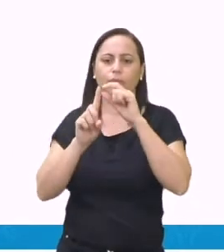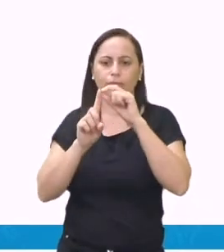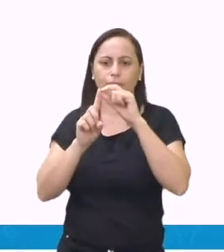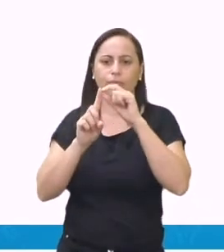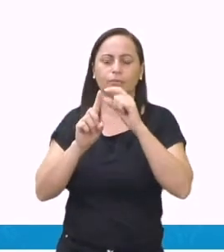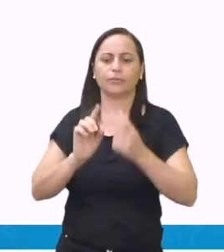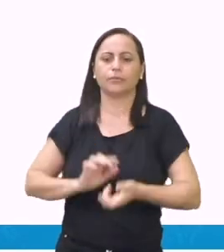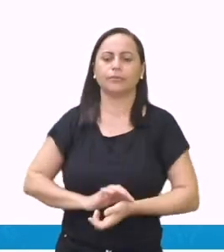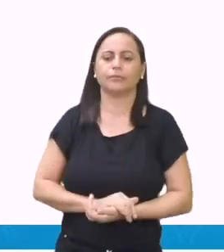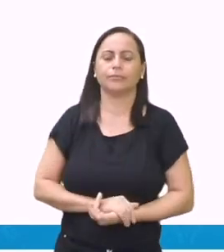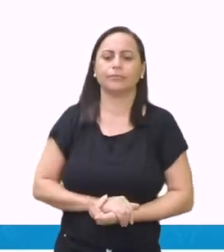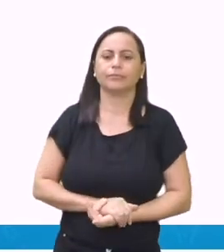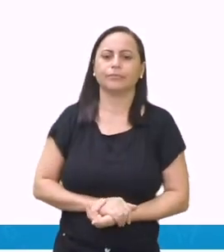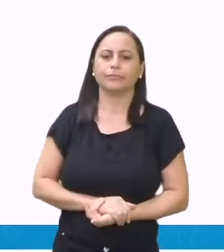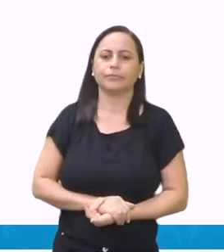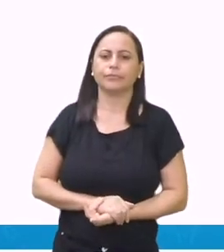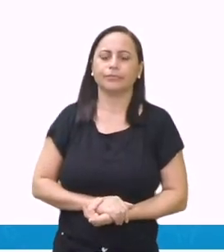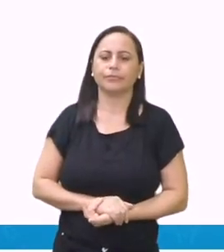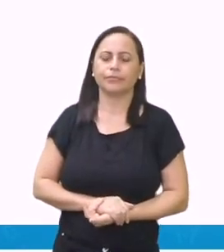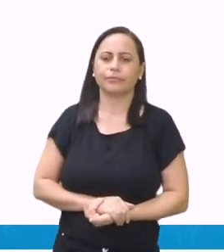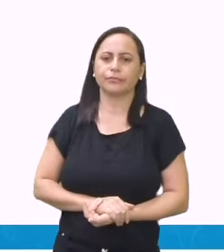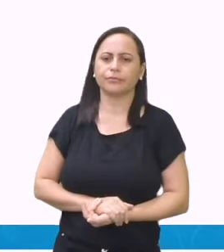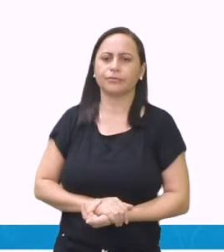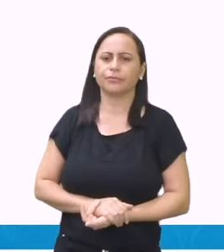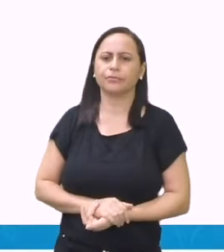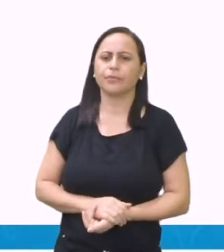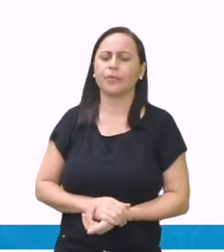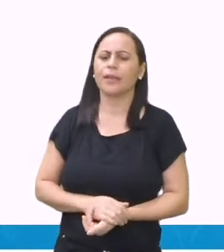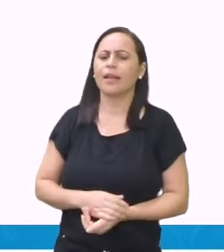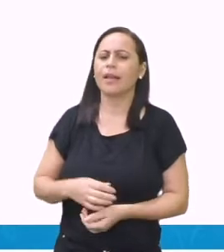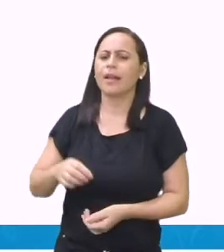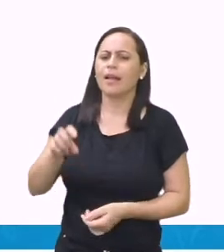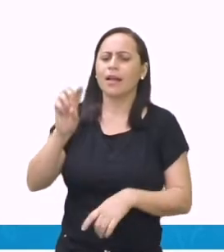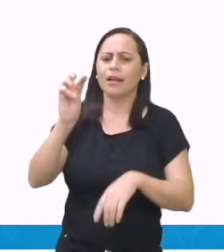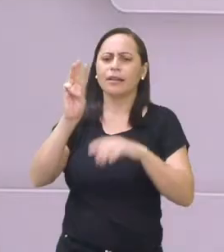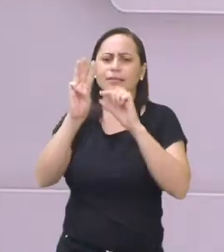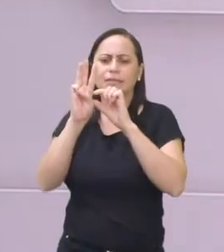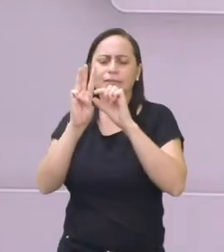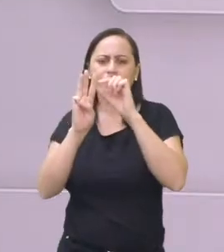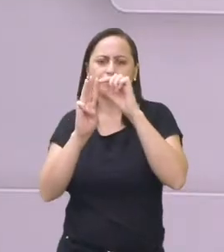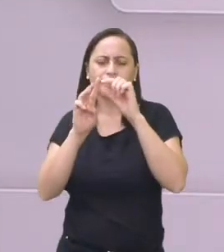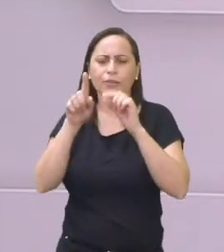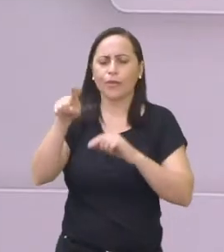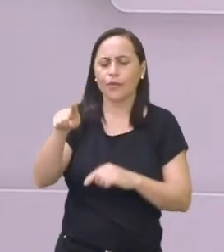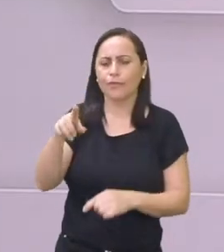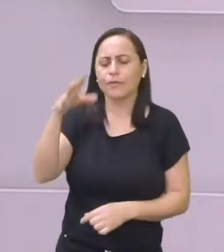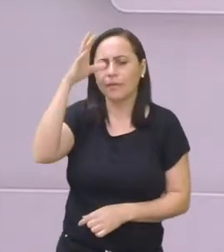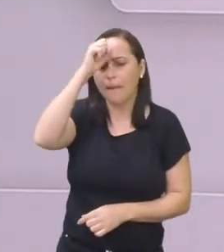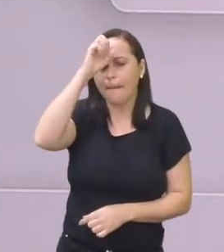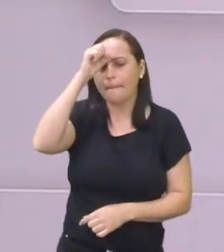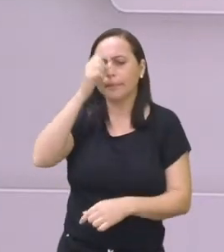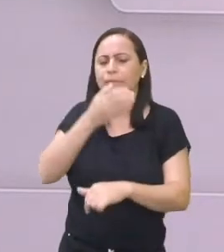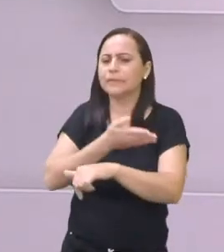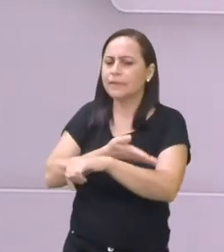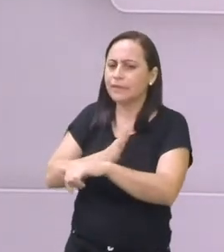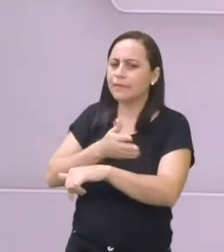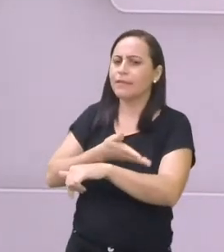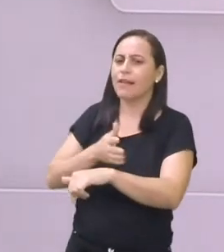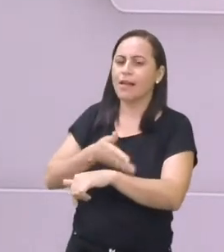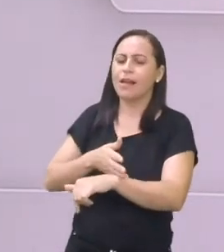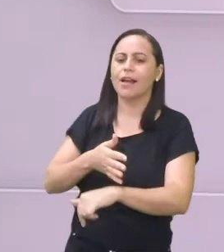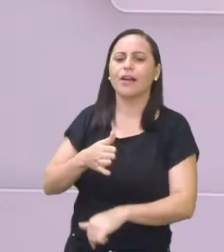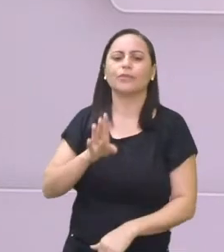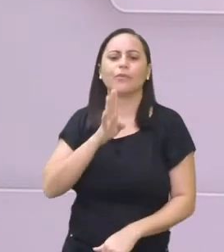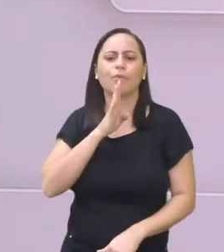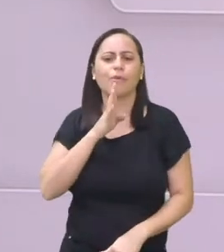500 unidades. Essas centenas vocês vão aprendendo, vão praticando e vocês vão conhecendo